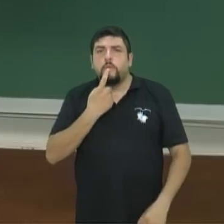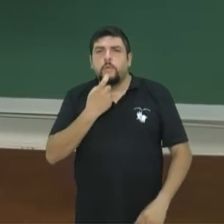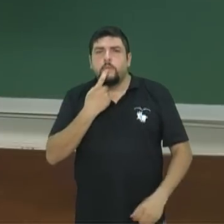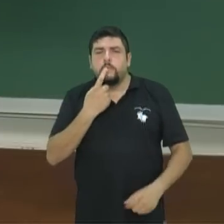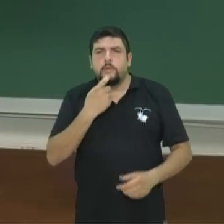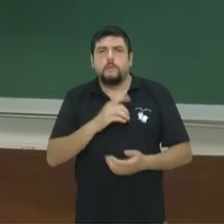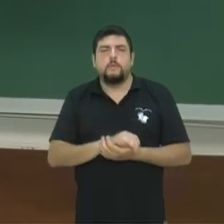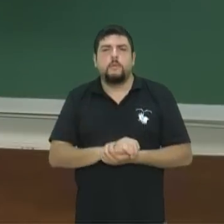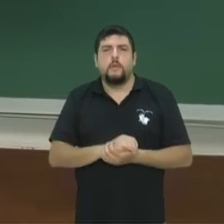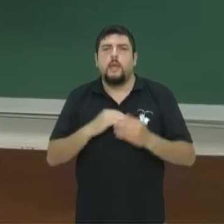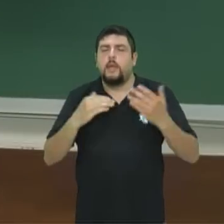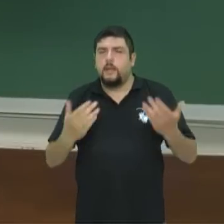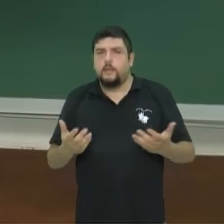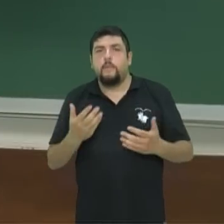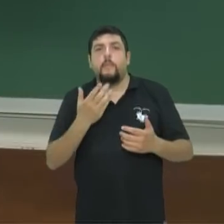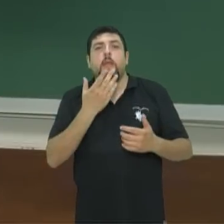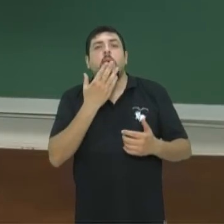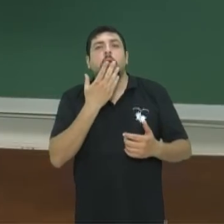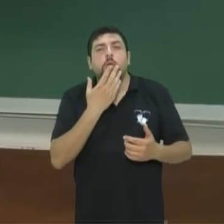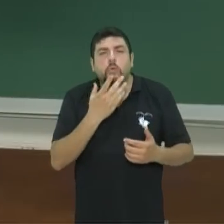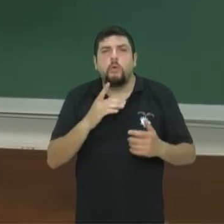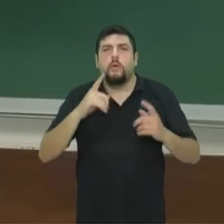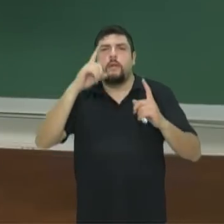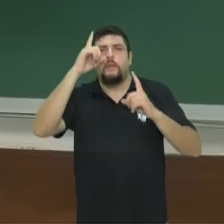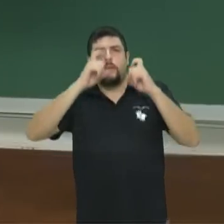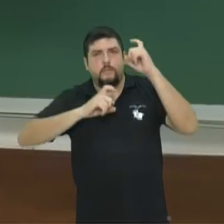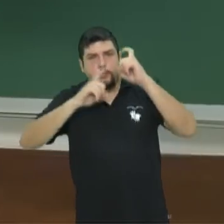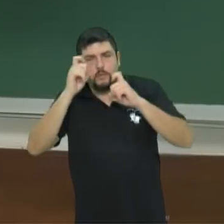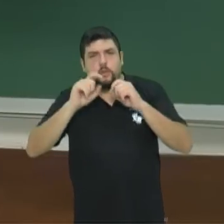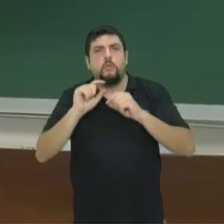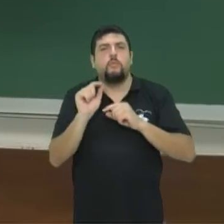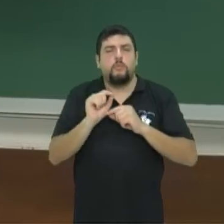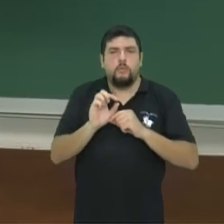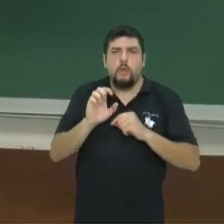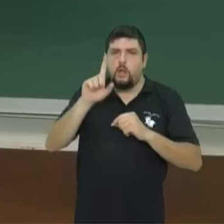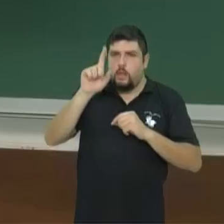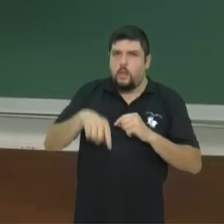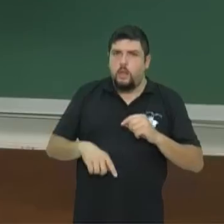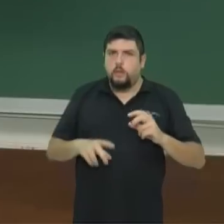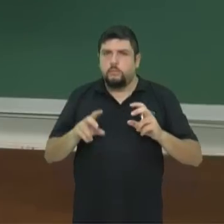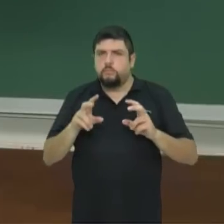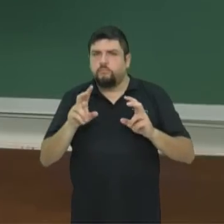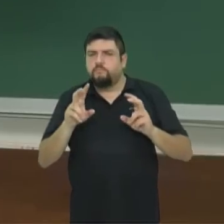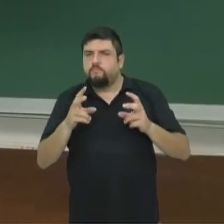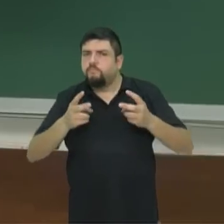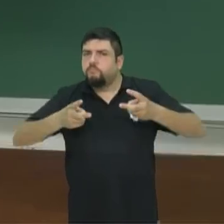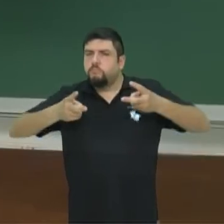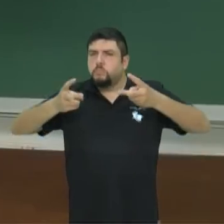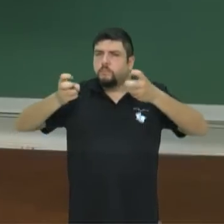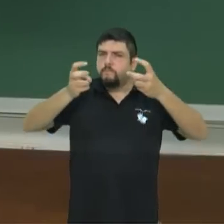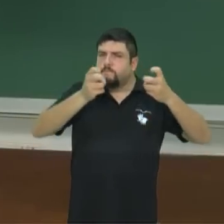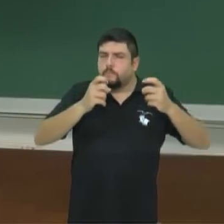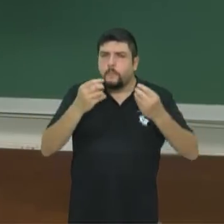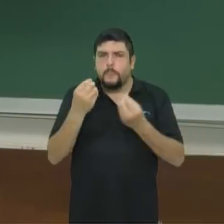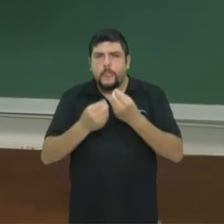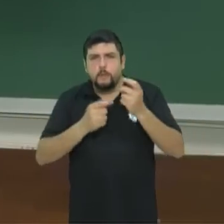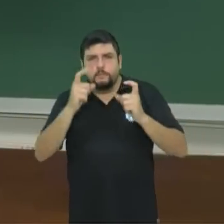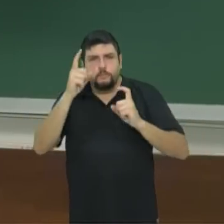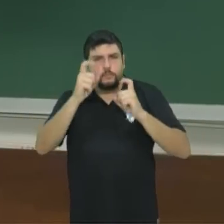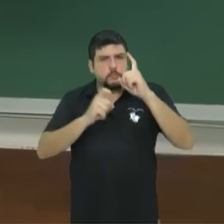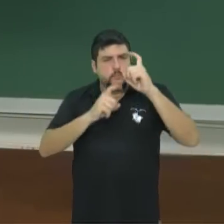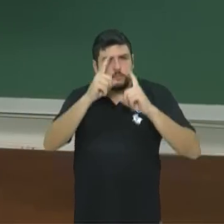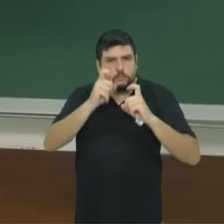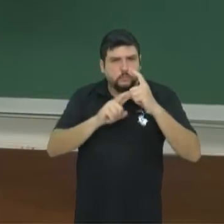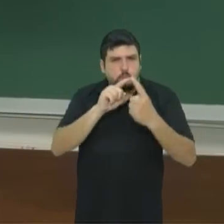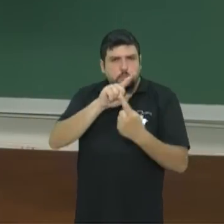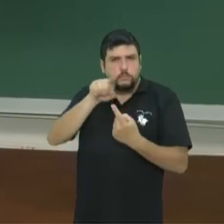de cores aqui, de expressões faciais, constituem a linguagem não verbal, que a gente também tem que fazer uma leitura para poder compreender ali a intencionalidade,